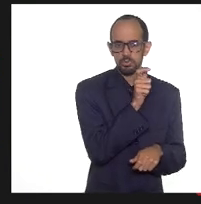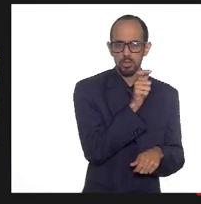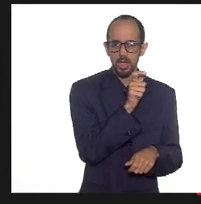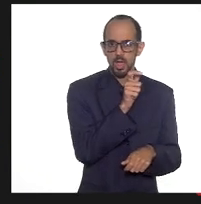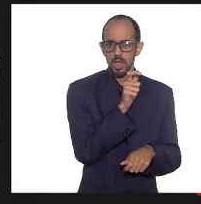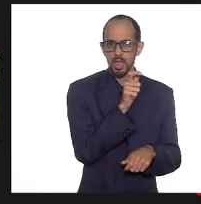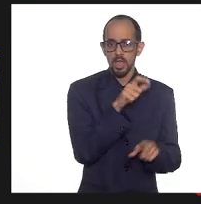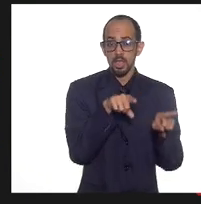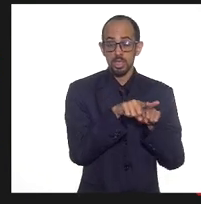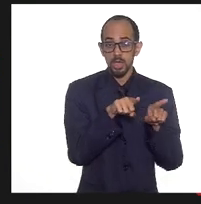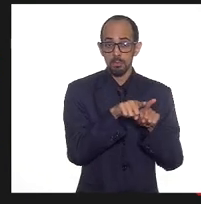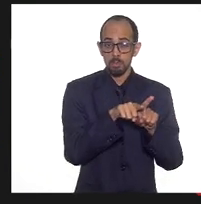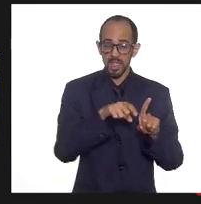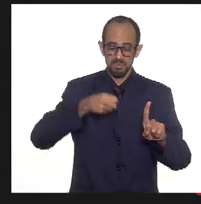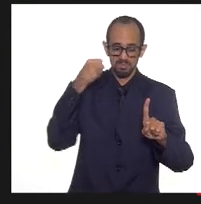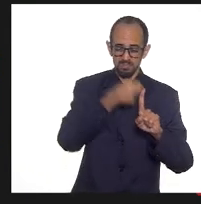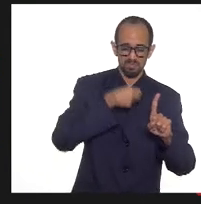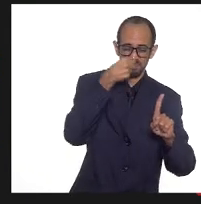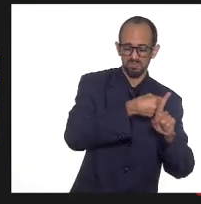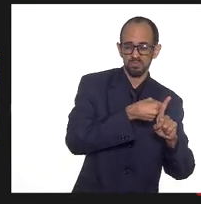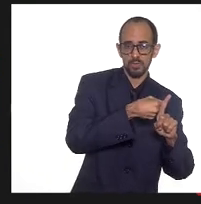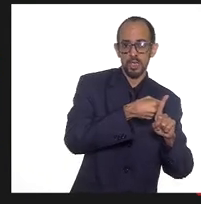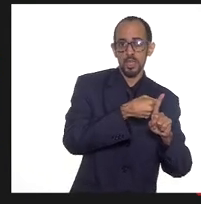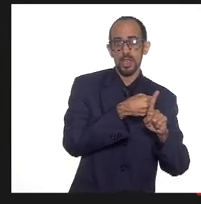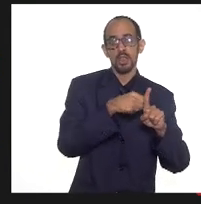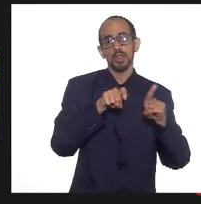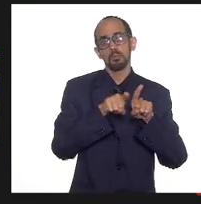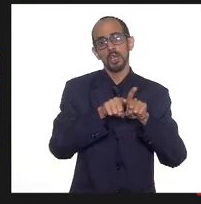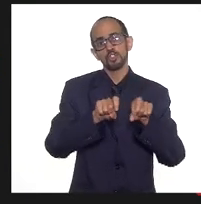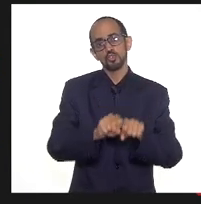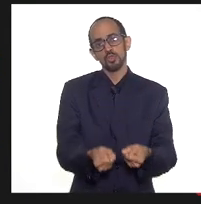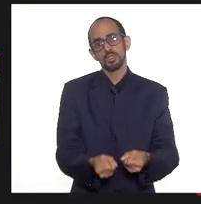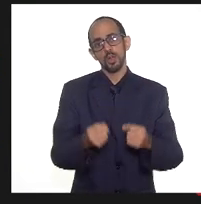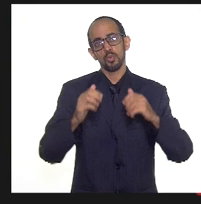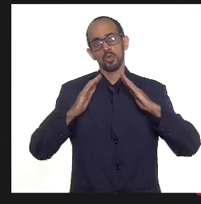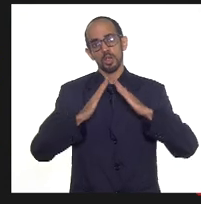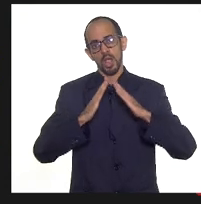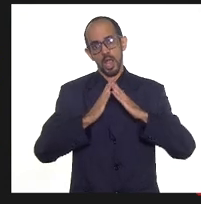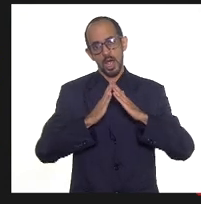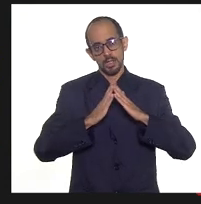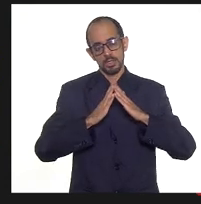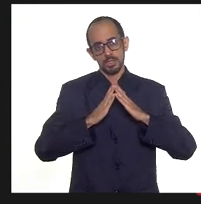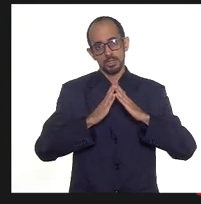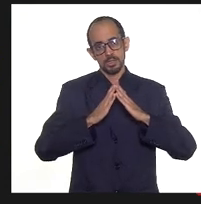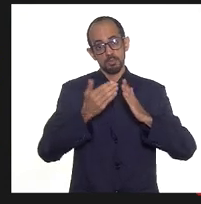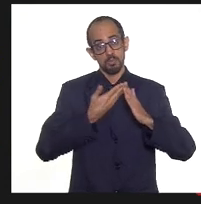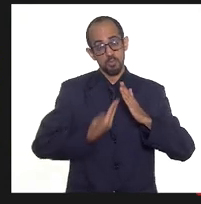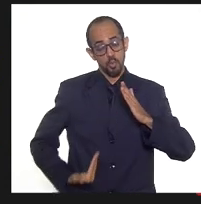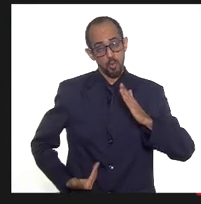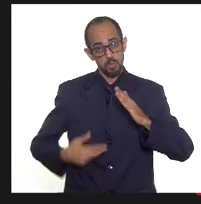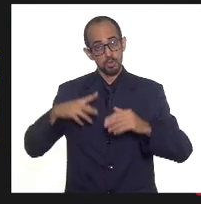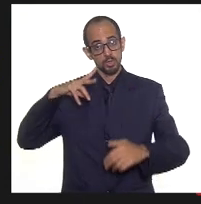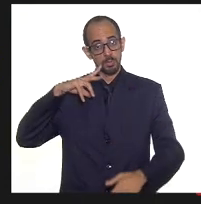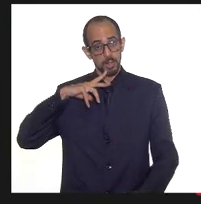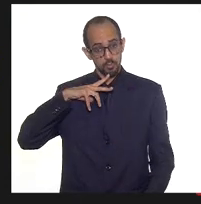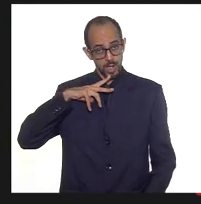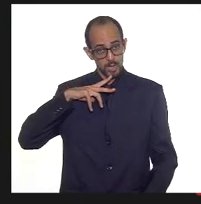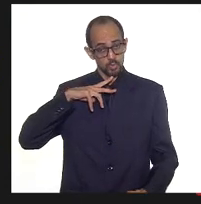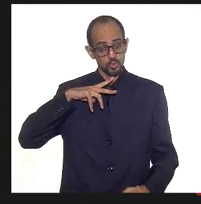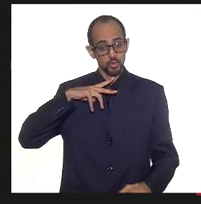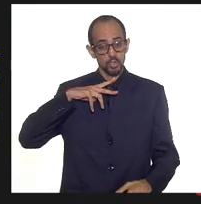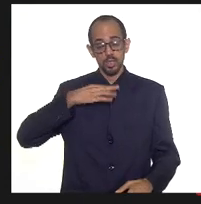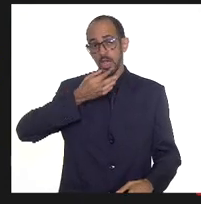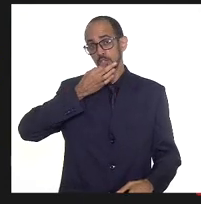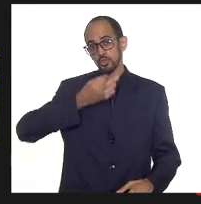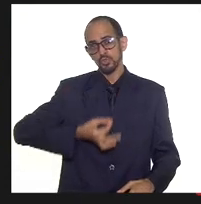e agressões patrimoniais ocorridas em locais privados e públicos e justificadas pela demonização